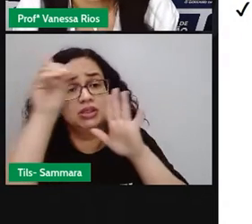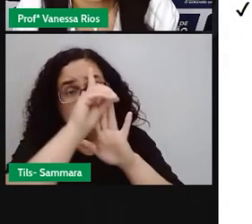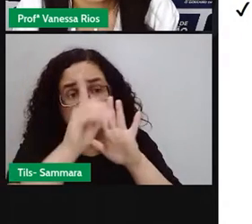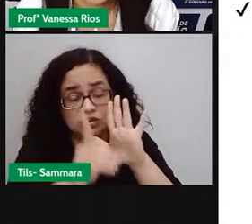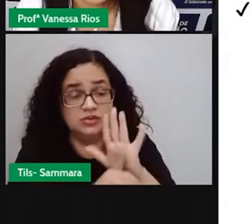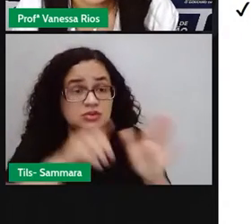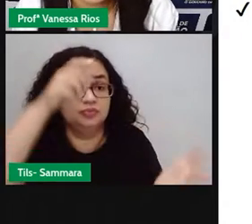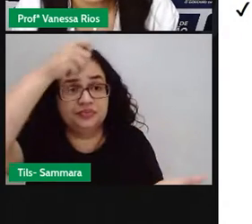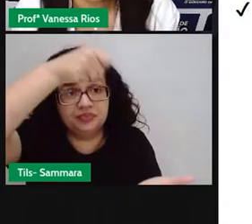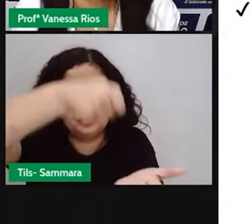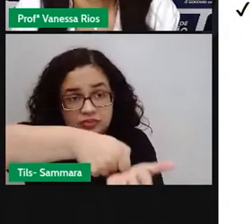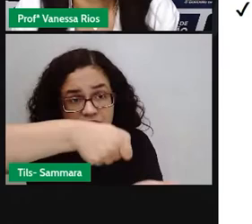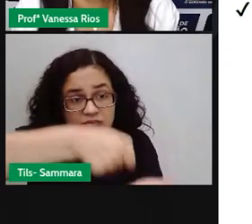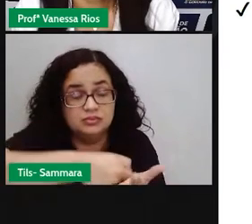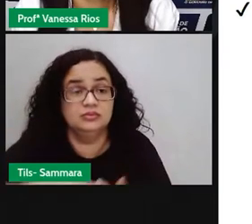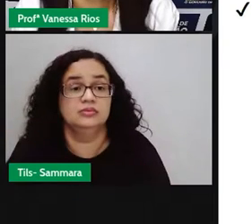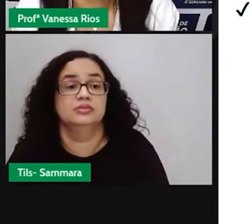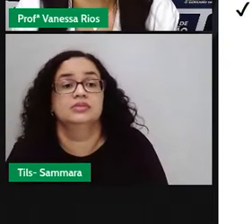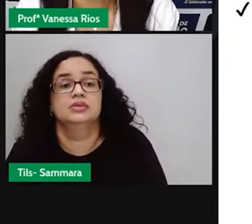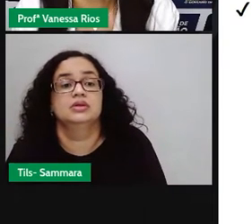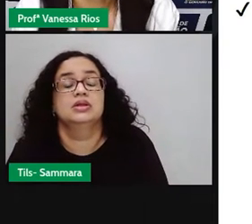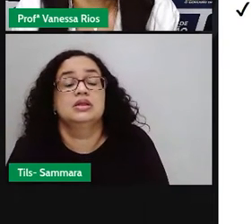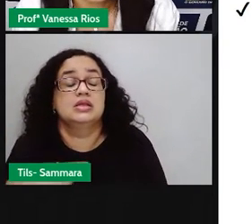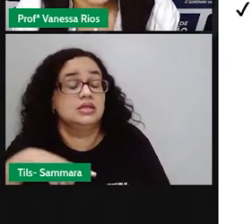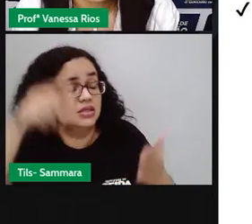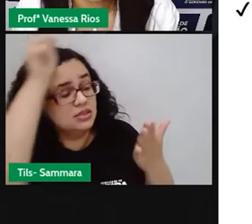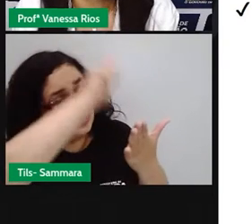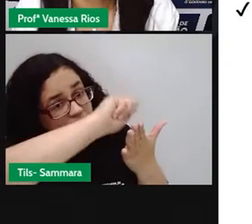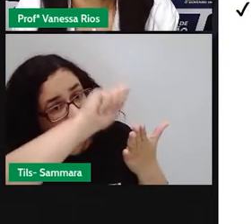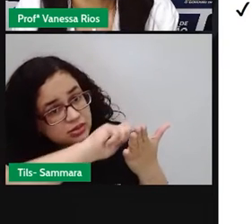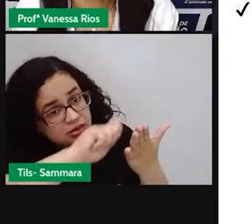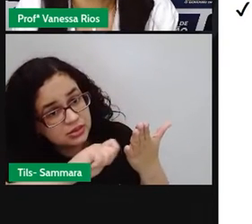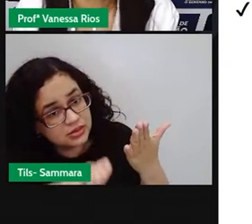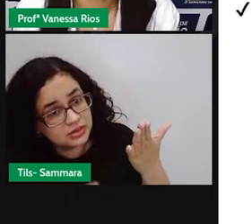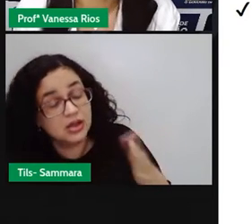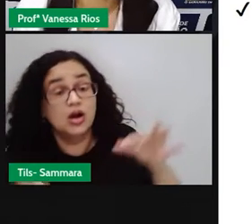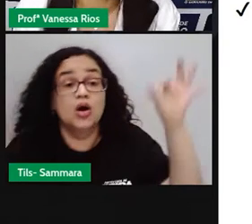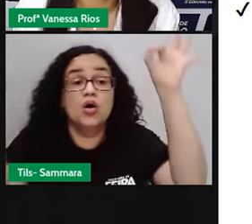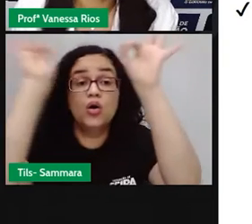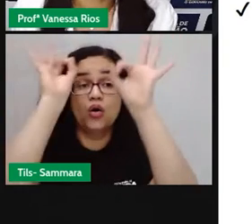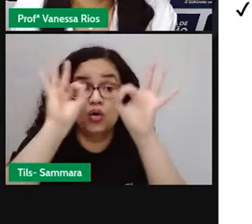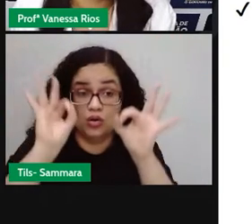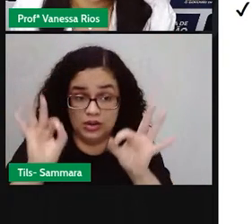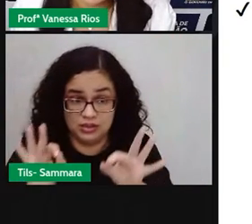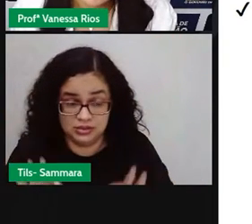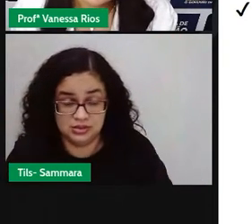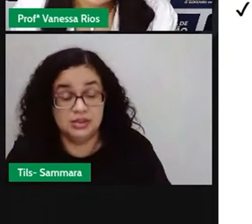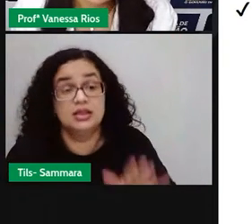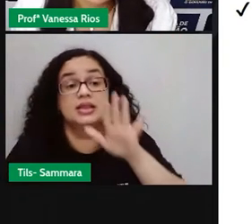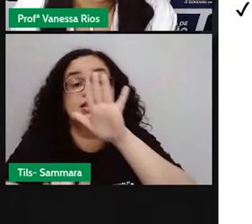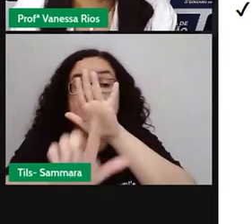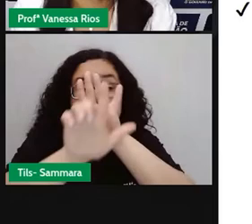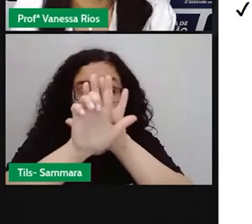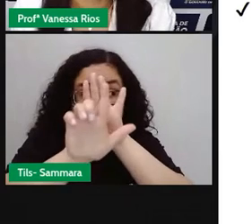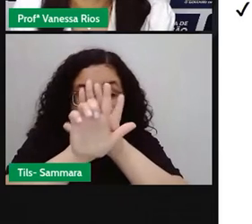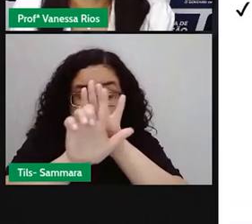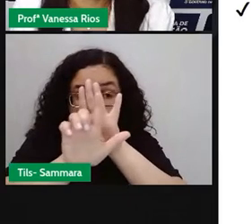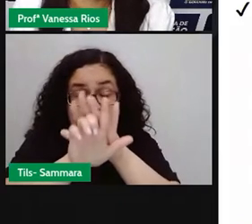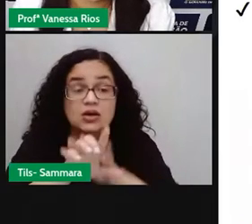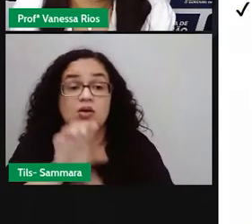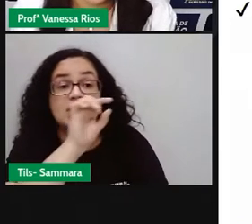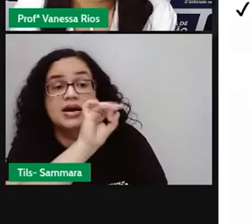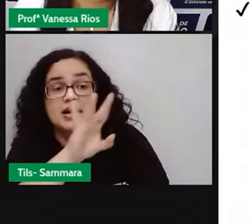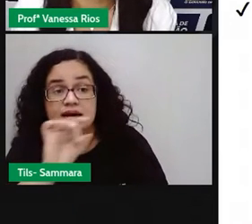direitos, aos deveres que estão aí escritos, né, que estão aí organizados nas leis que regem aí